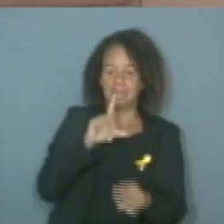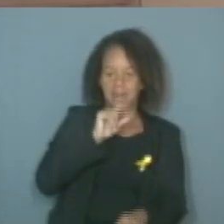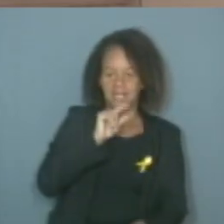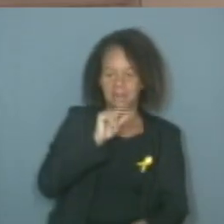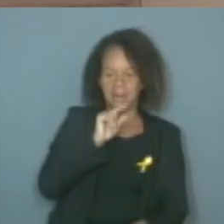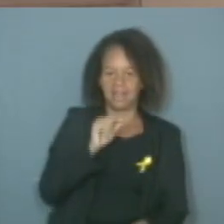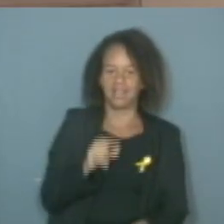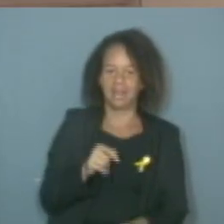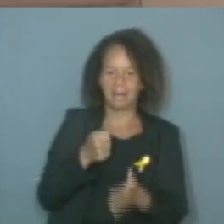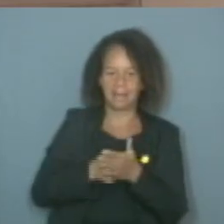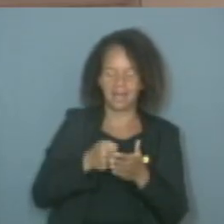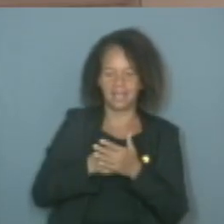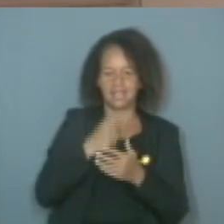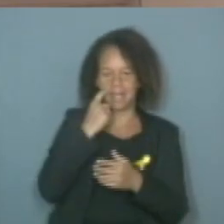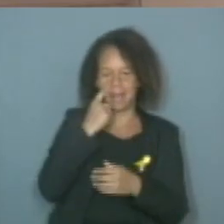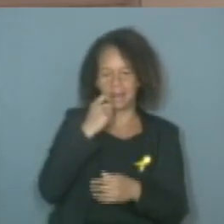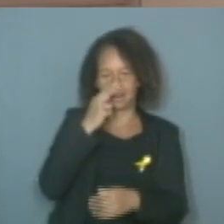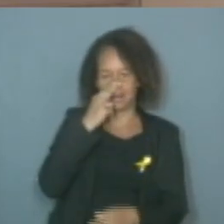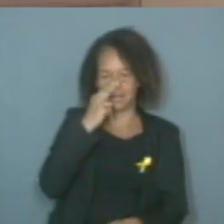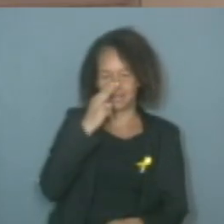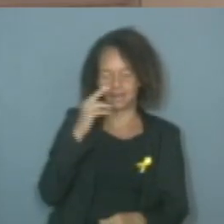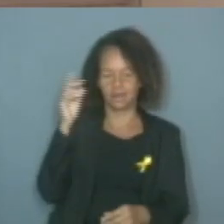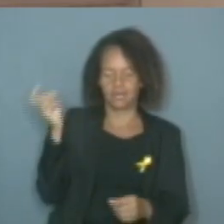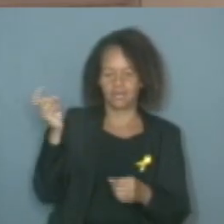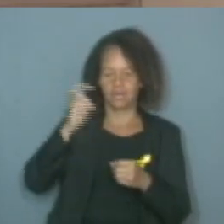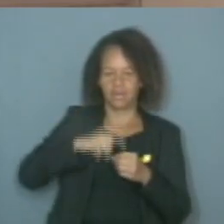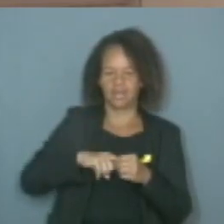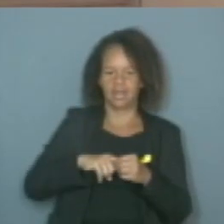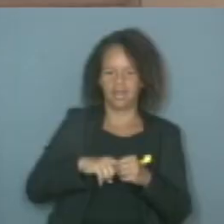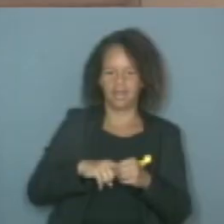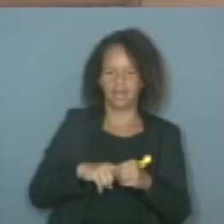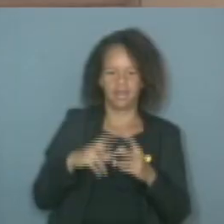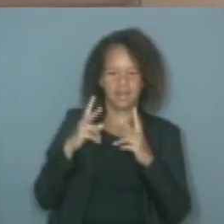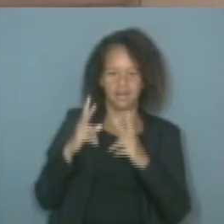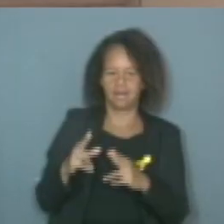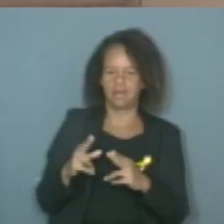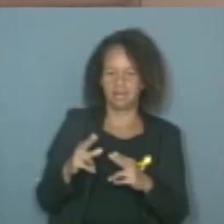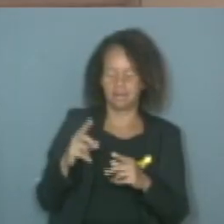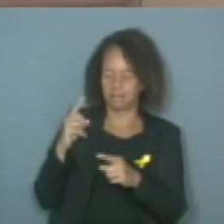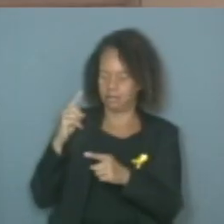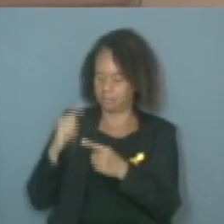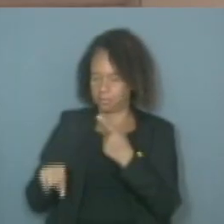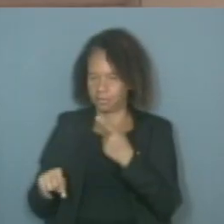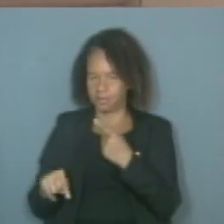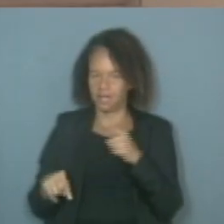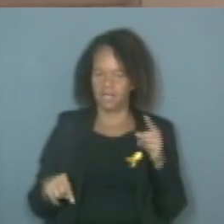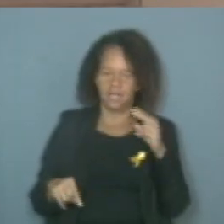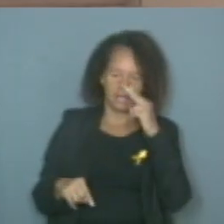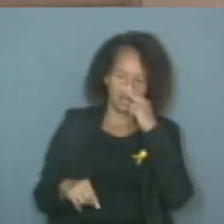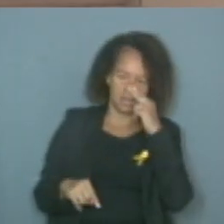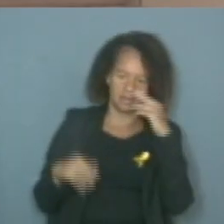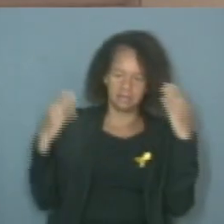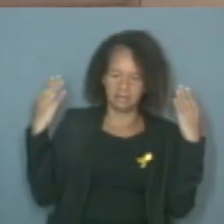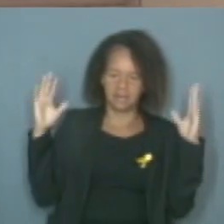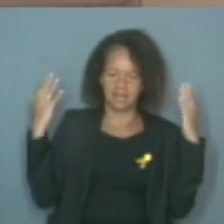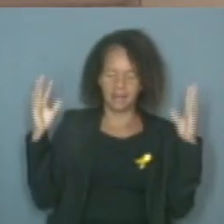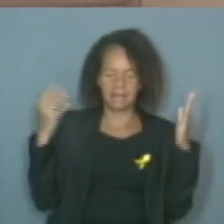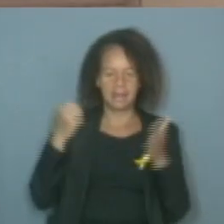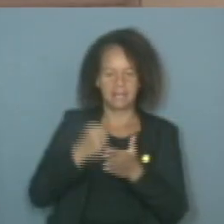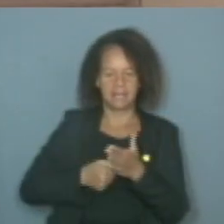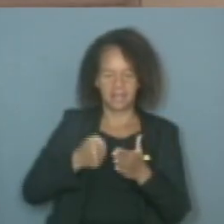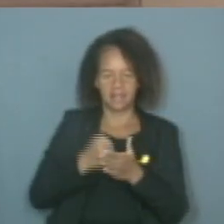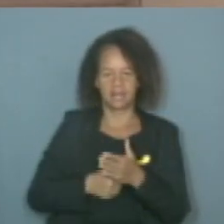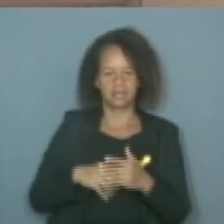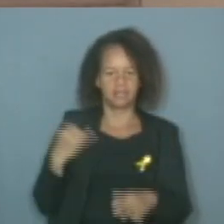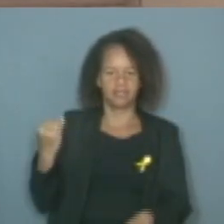exatamente. A pressão foi tão grande dos cristãos que voltaram atrás, estão votando um projeto igualzinho do que reprovaram. Então, cristãos, parabéns pela pressão.